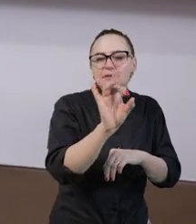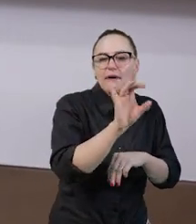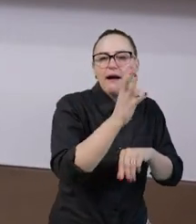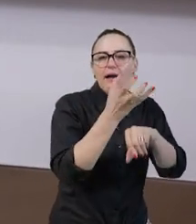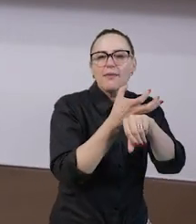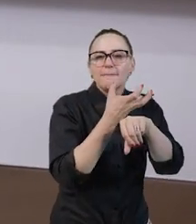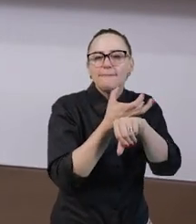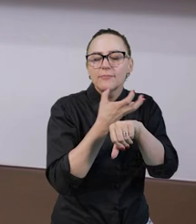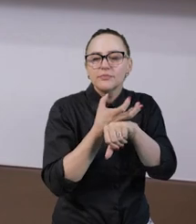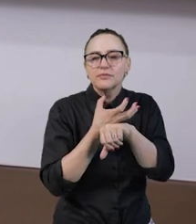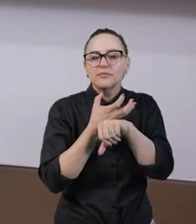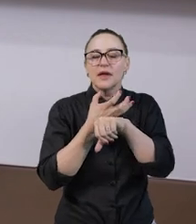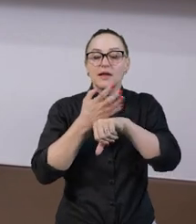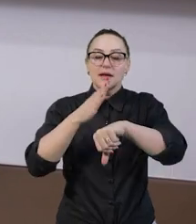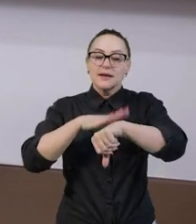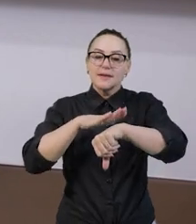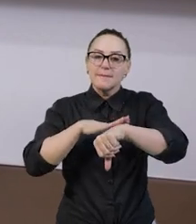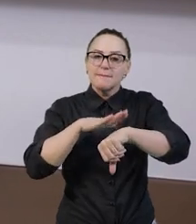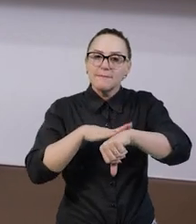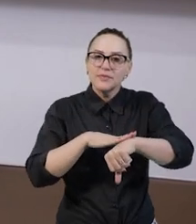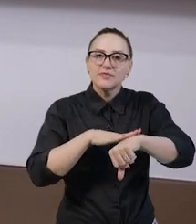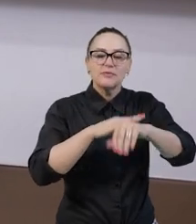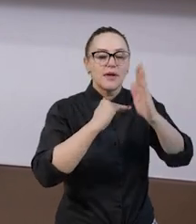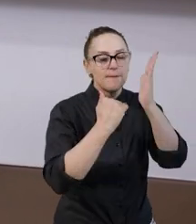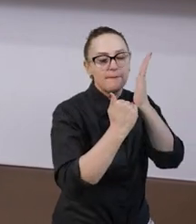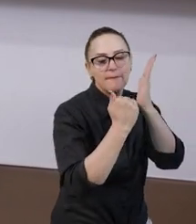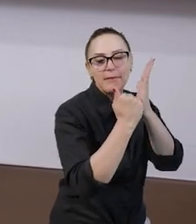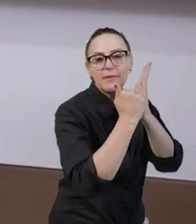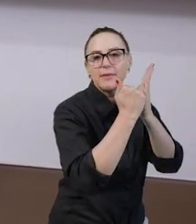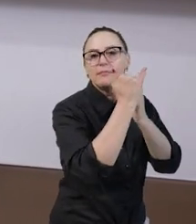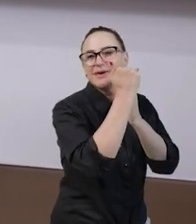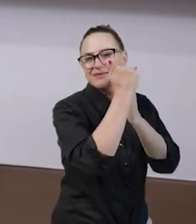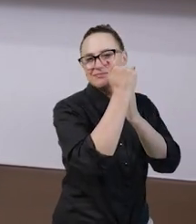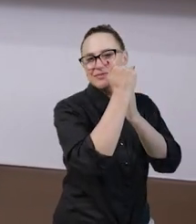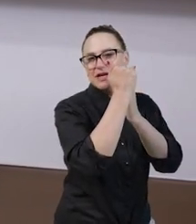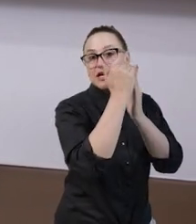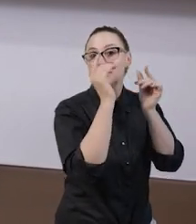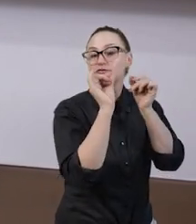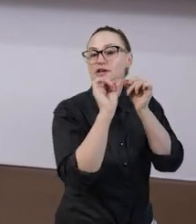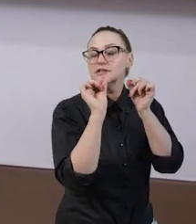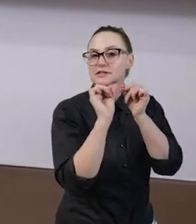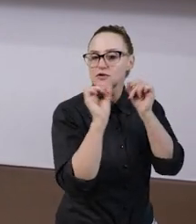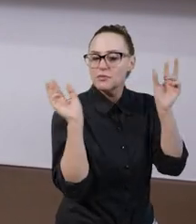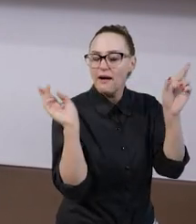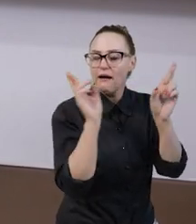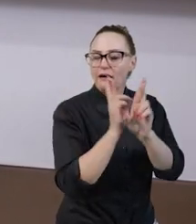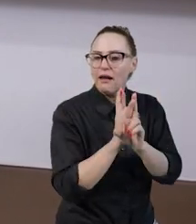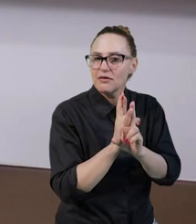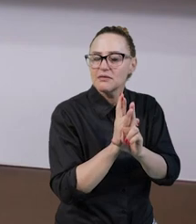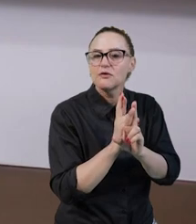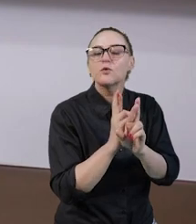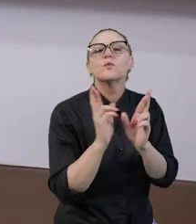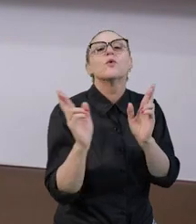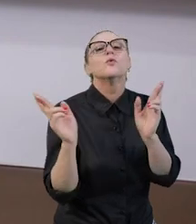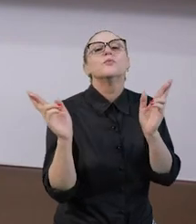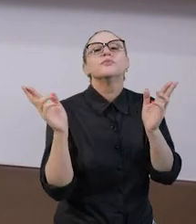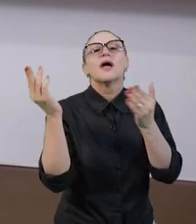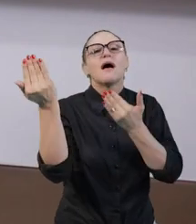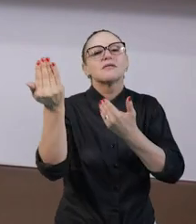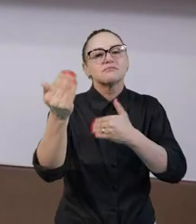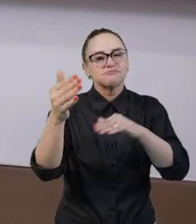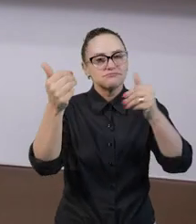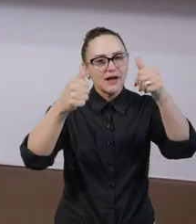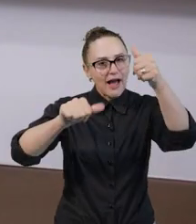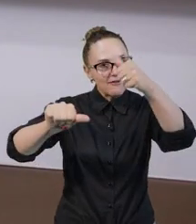de cada espaço temporal relacionando com avaliação em si nós sabemos que nós temos vários